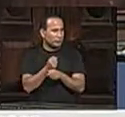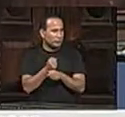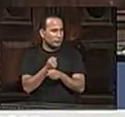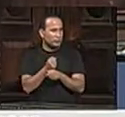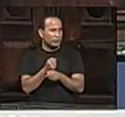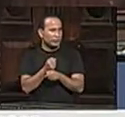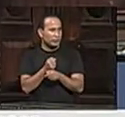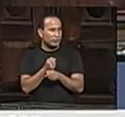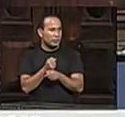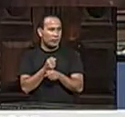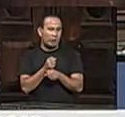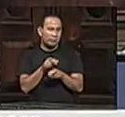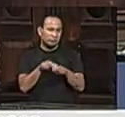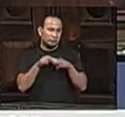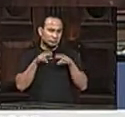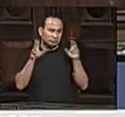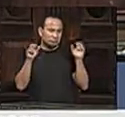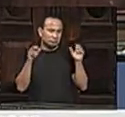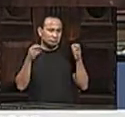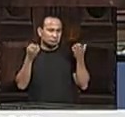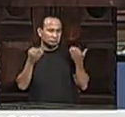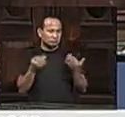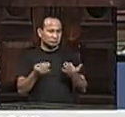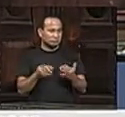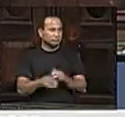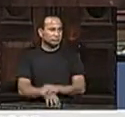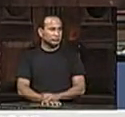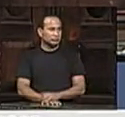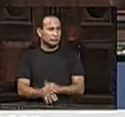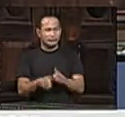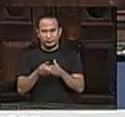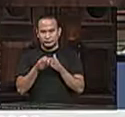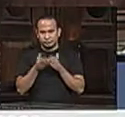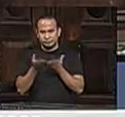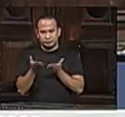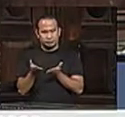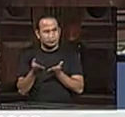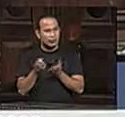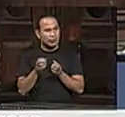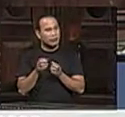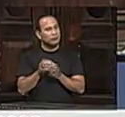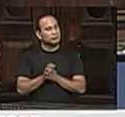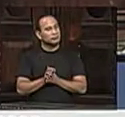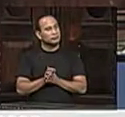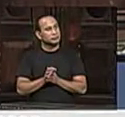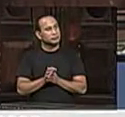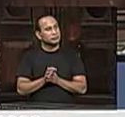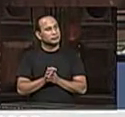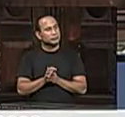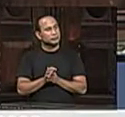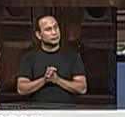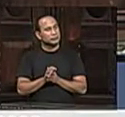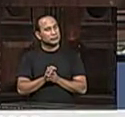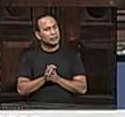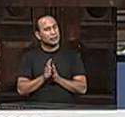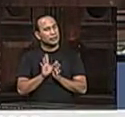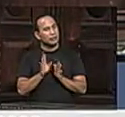essa interpretação e diria a Vossa Excelência, caso não seja